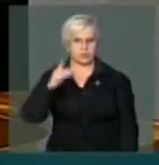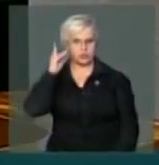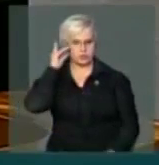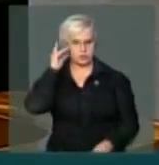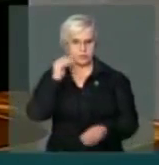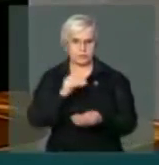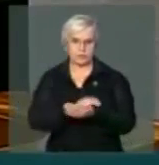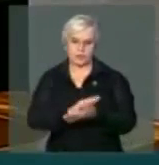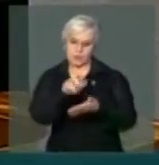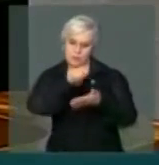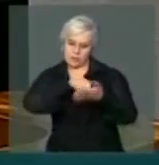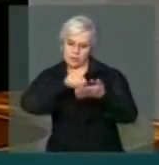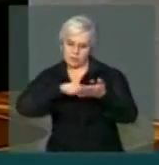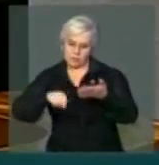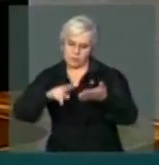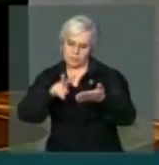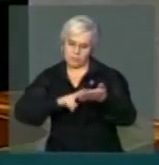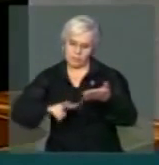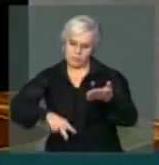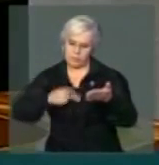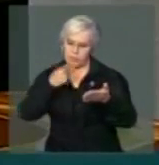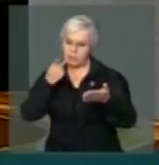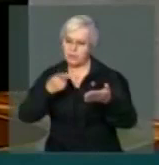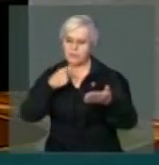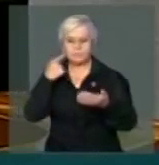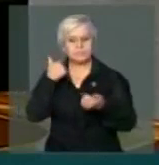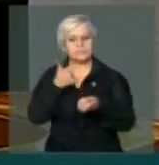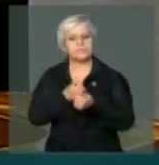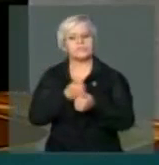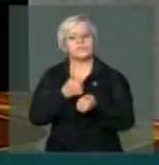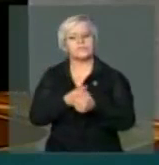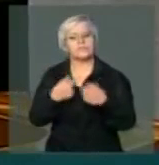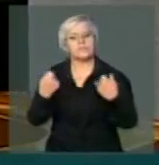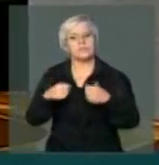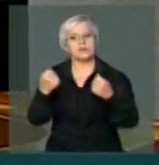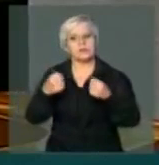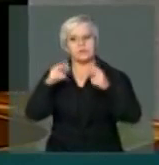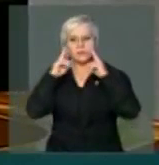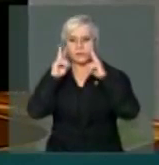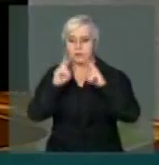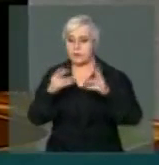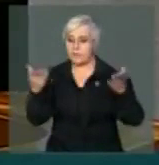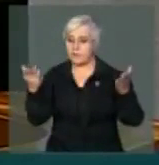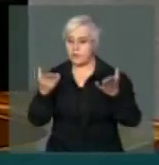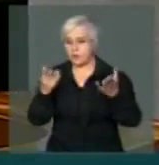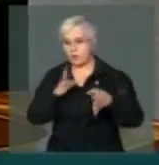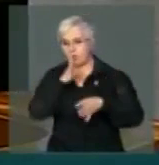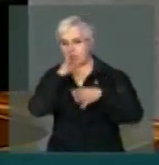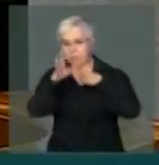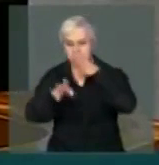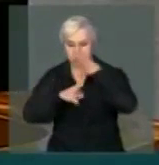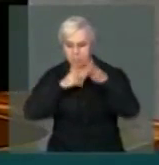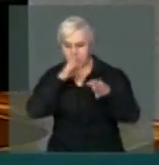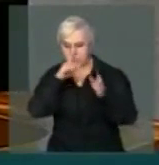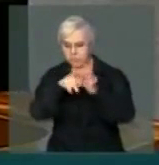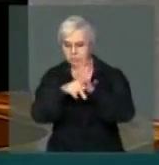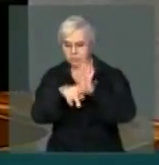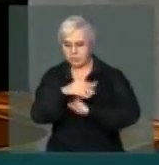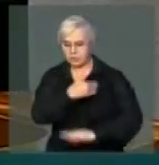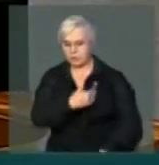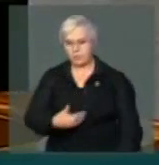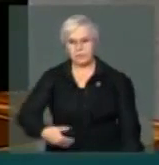Rousseff. O artigo inicia com a reflexão que se faz necessário olhar o atual ataque que o governo da Dilma